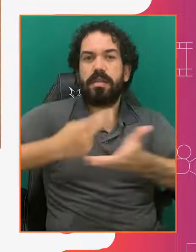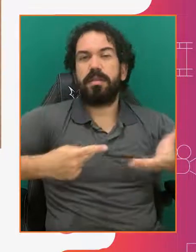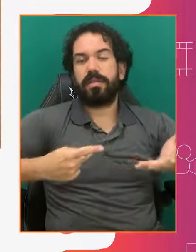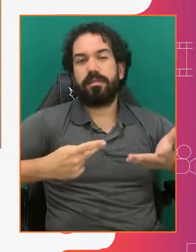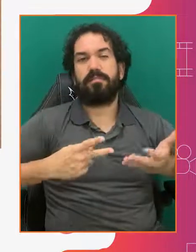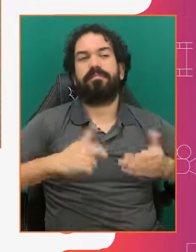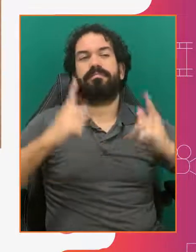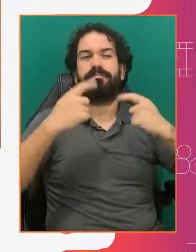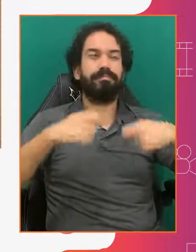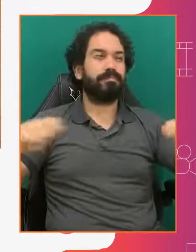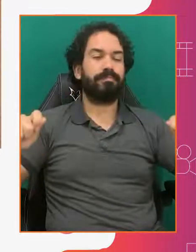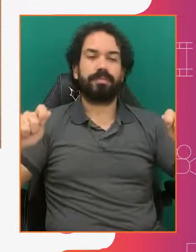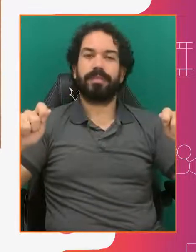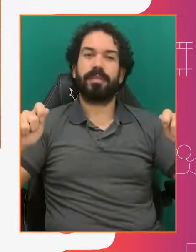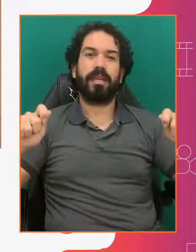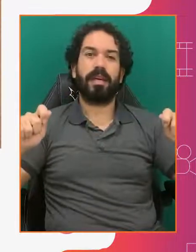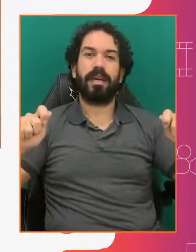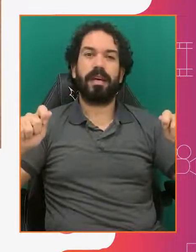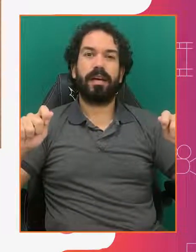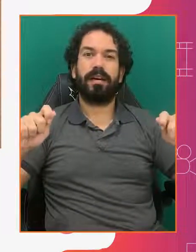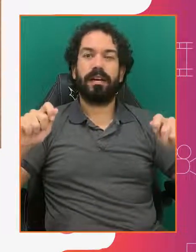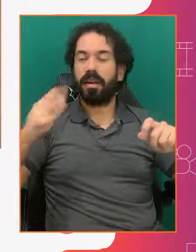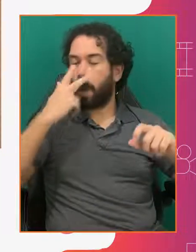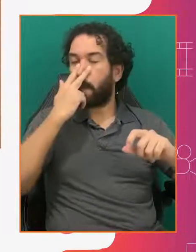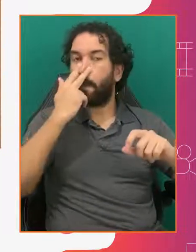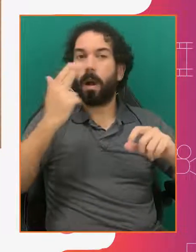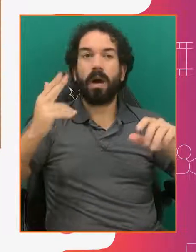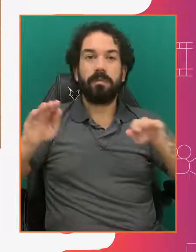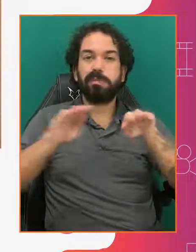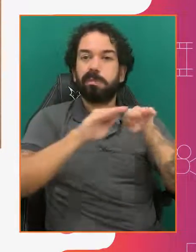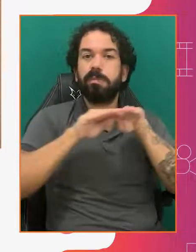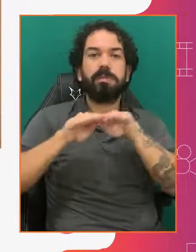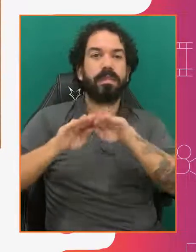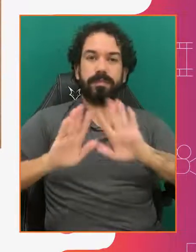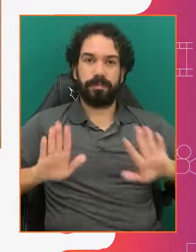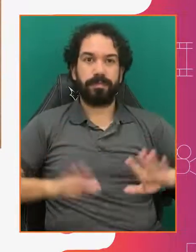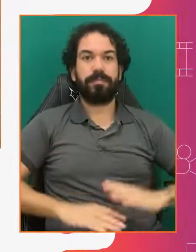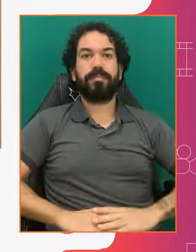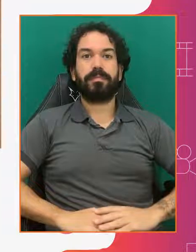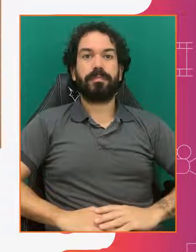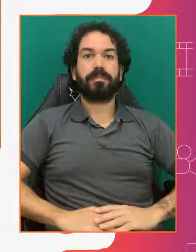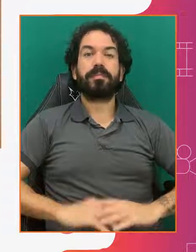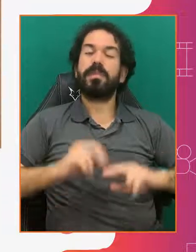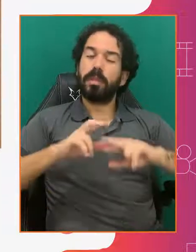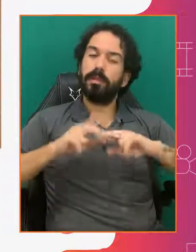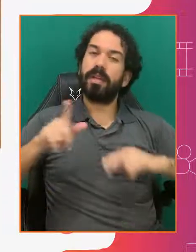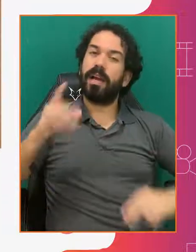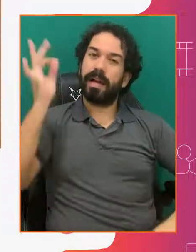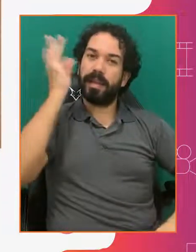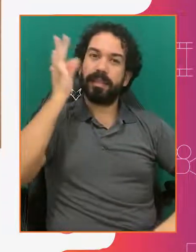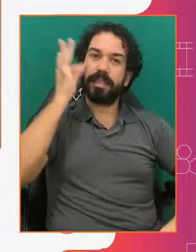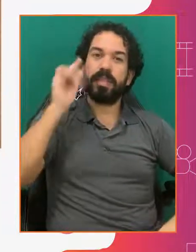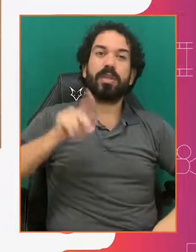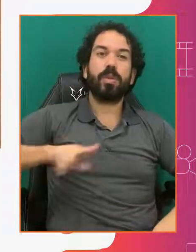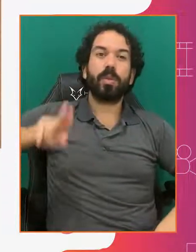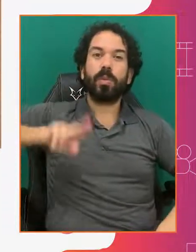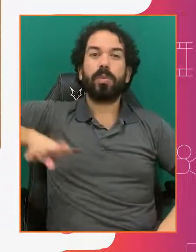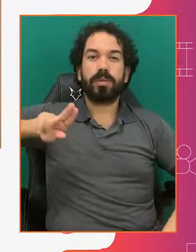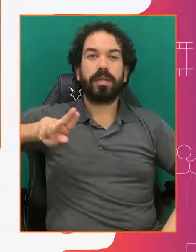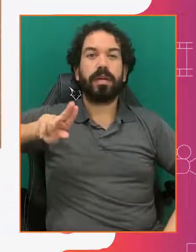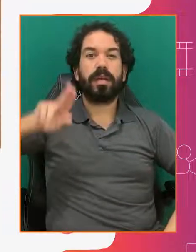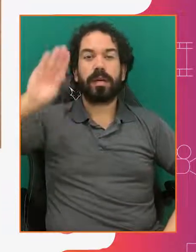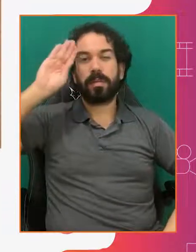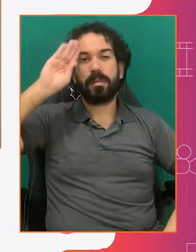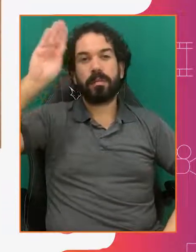após o outro, e não precisam necessariamente seguir um padrão. Por isso, essa é uma técnica usada para